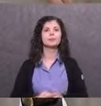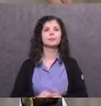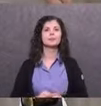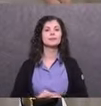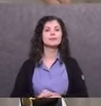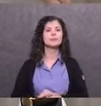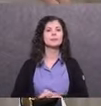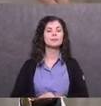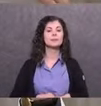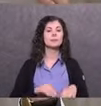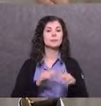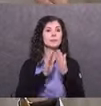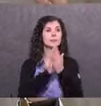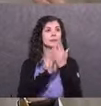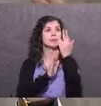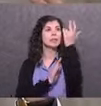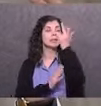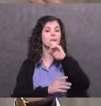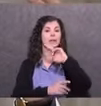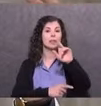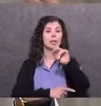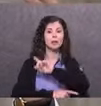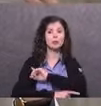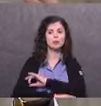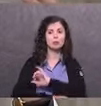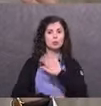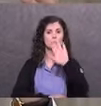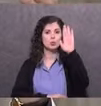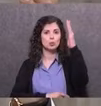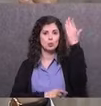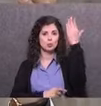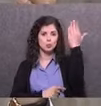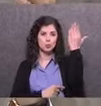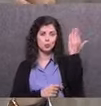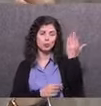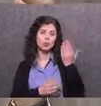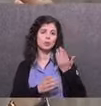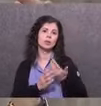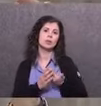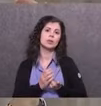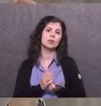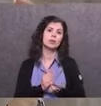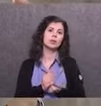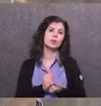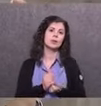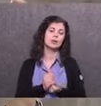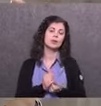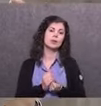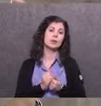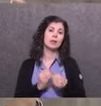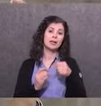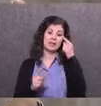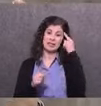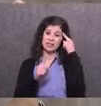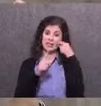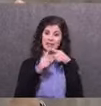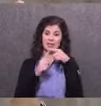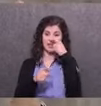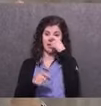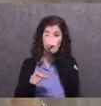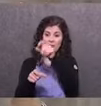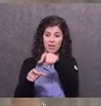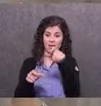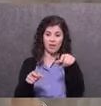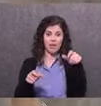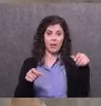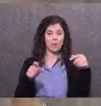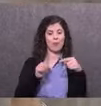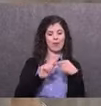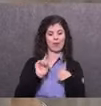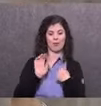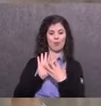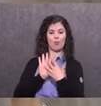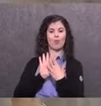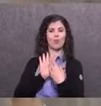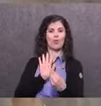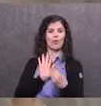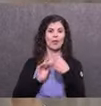Deus eterno e omnipotente, que para dar aos homens um exemplo de humildade,